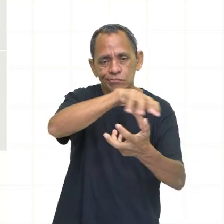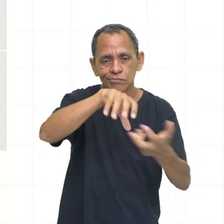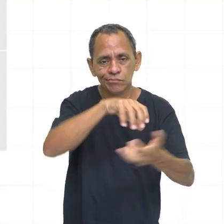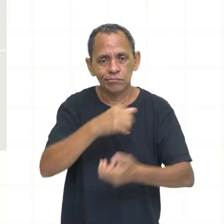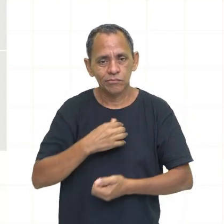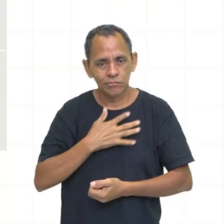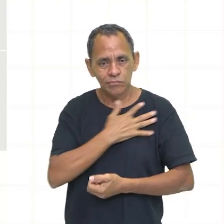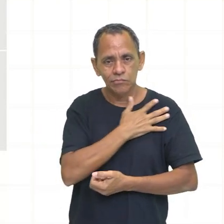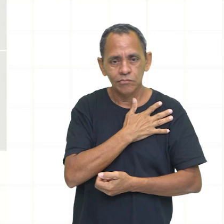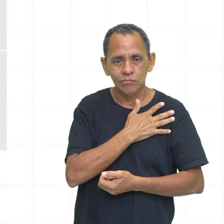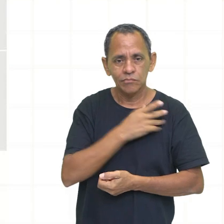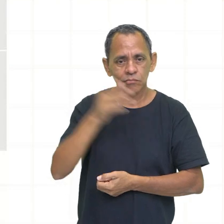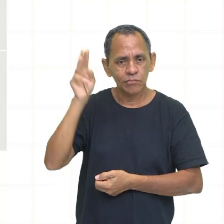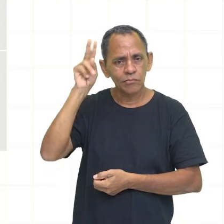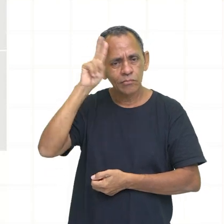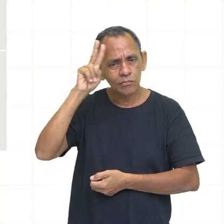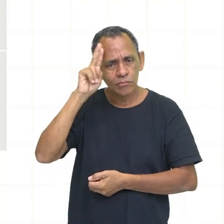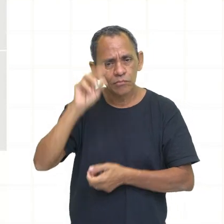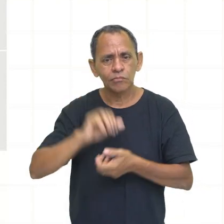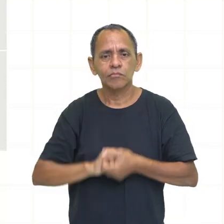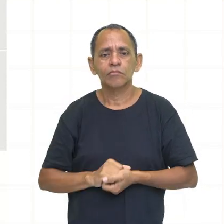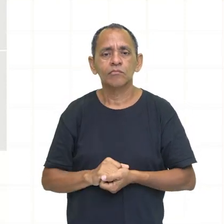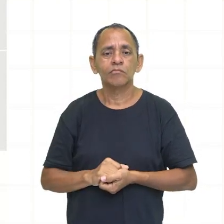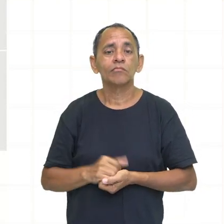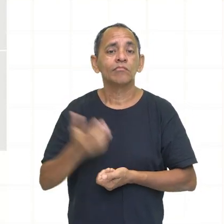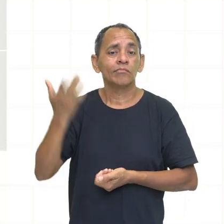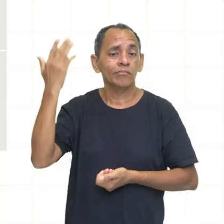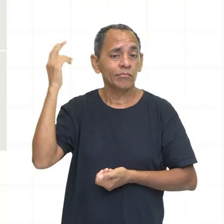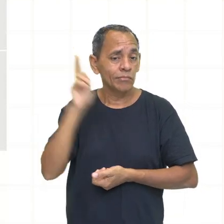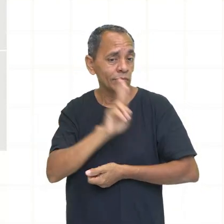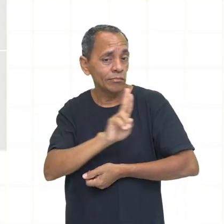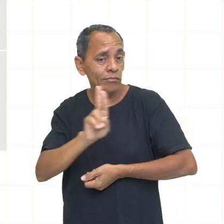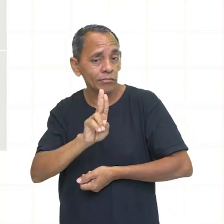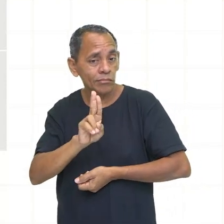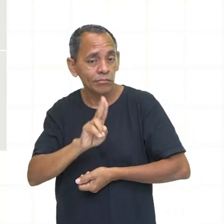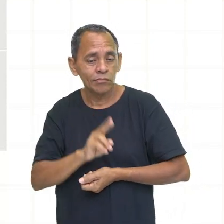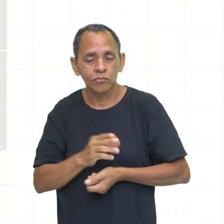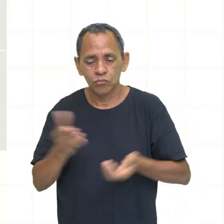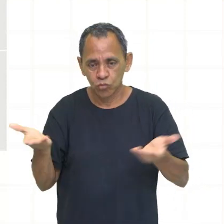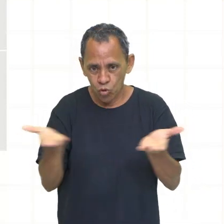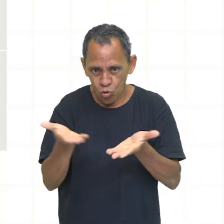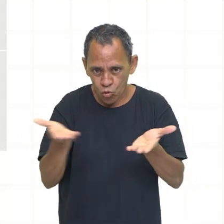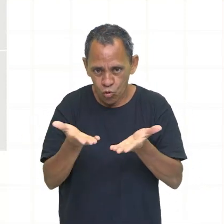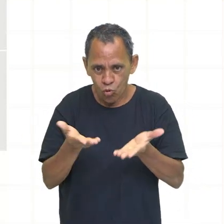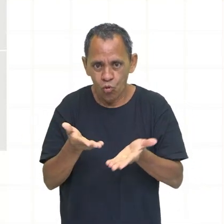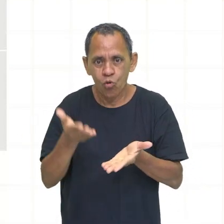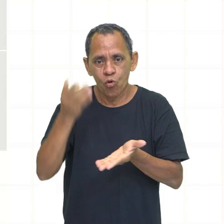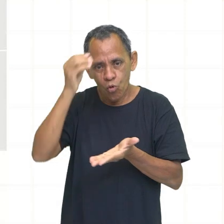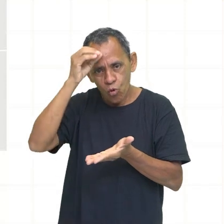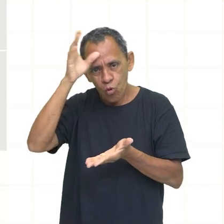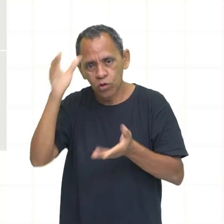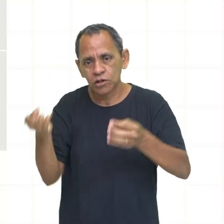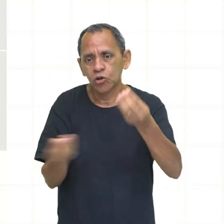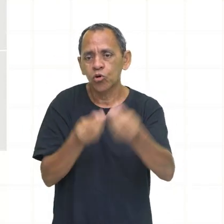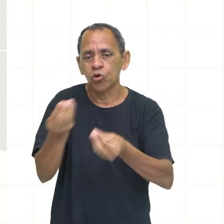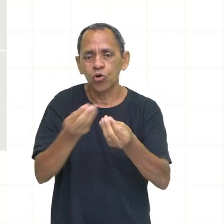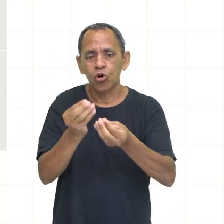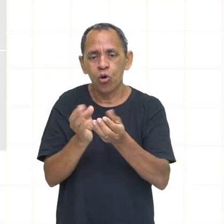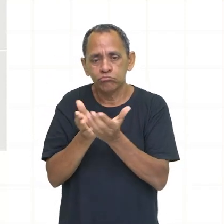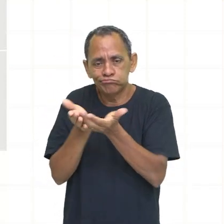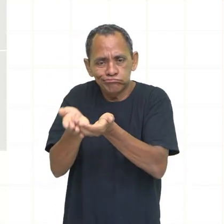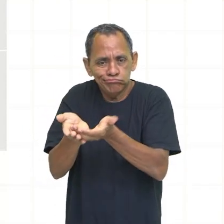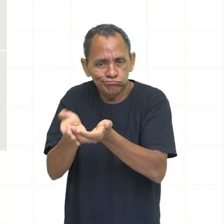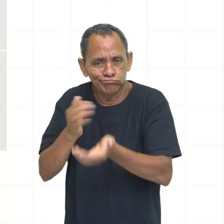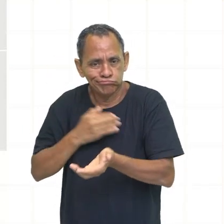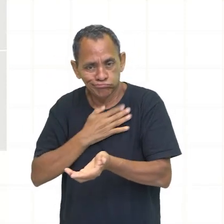Armada. Lembrando que a Armada era o nome antigo ao que nós conhecemos hoje como a Marinha Brasileira. Então essa